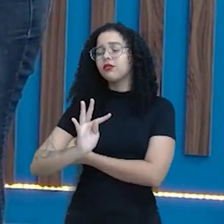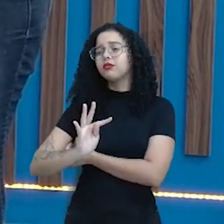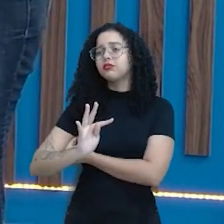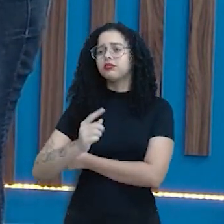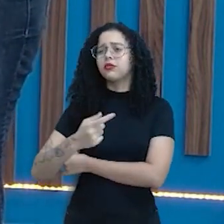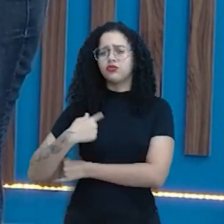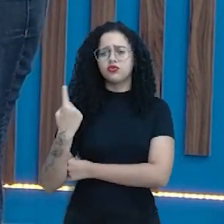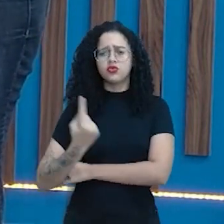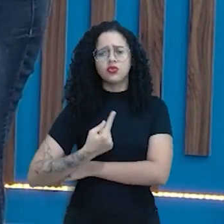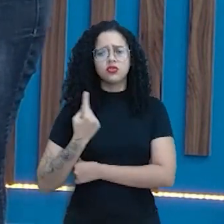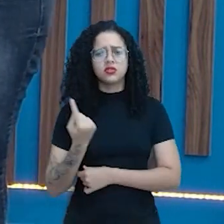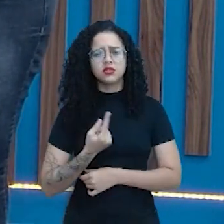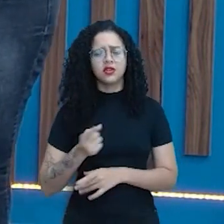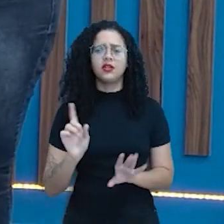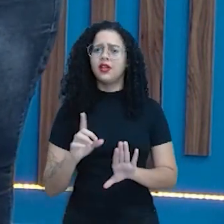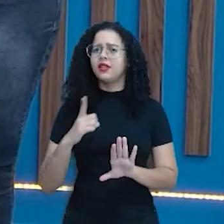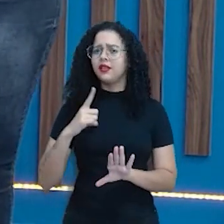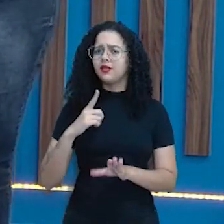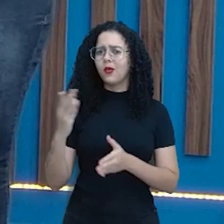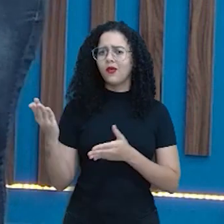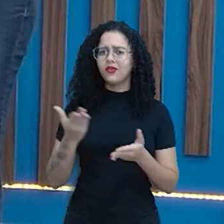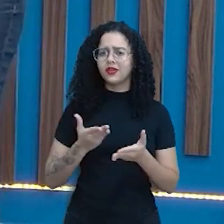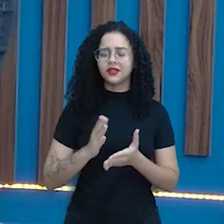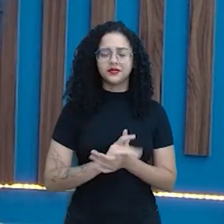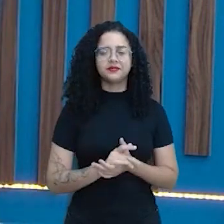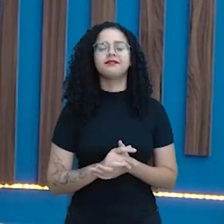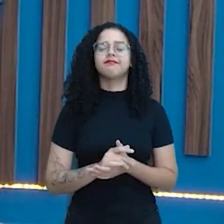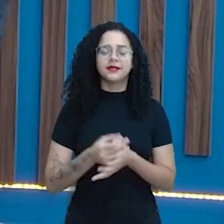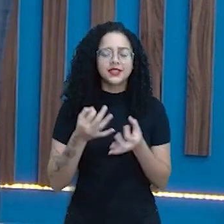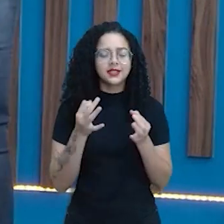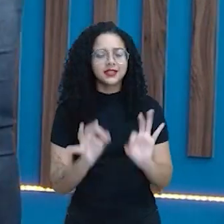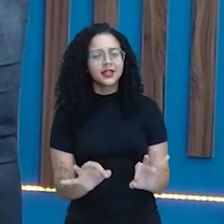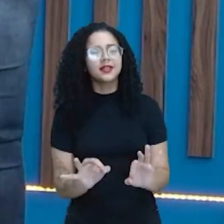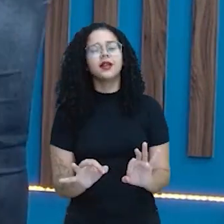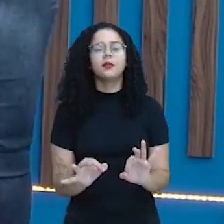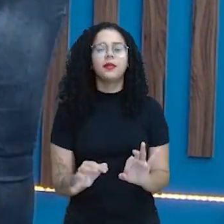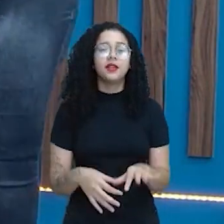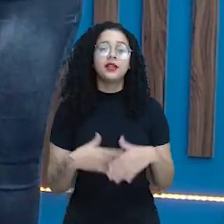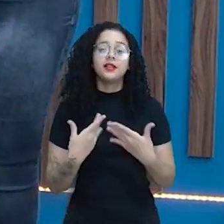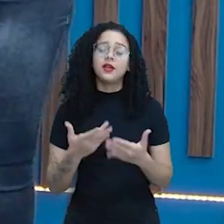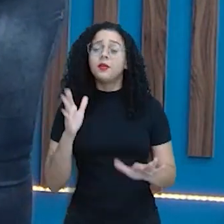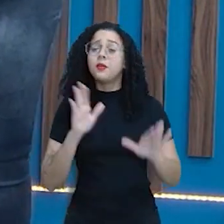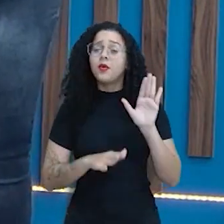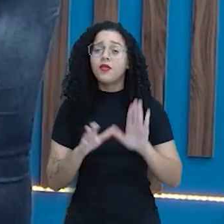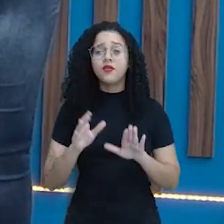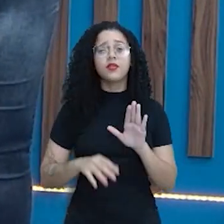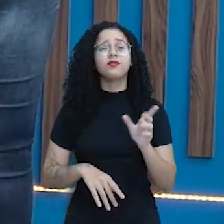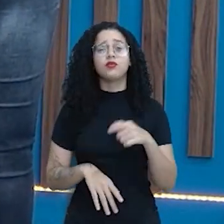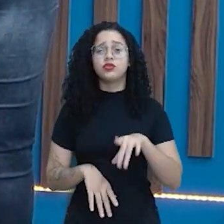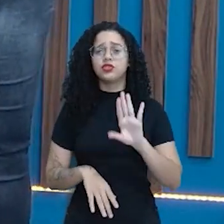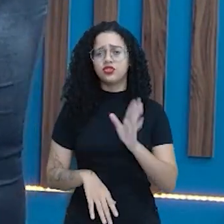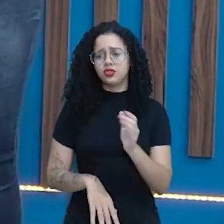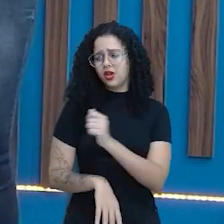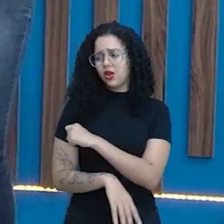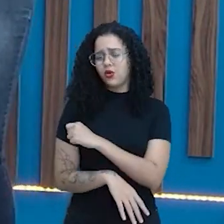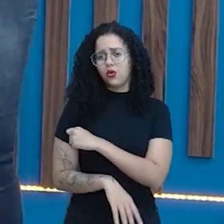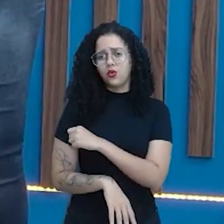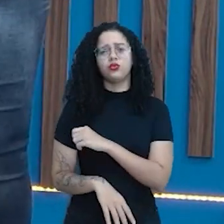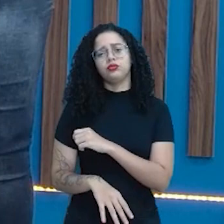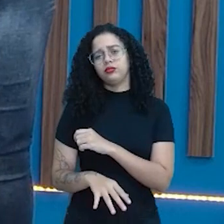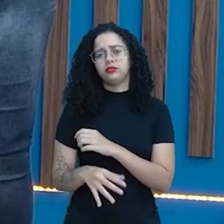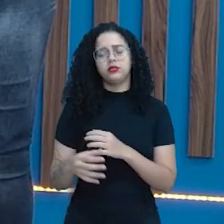você sozinho apenas. Temos aqui um convidado. Fala aí. Exatamente, né? Então, provavelmente você já é estudante da rede, já